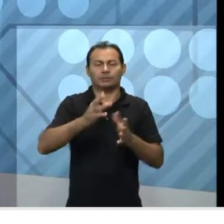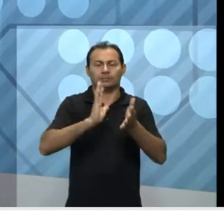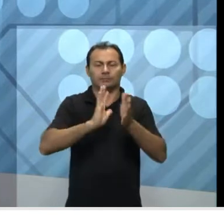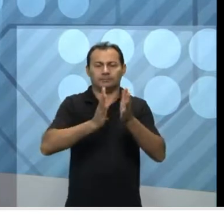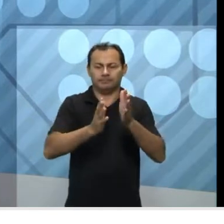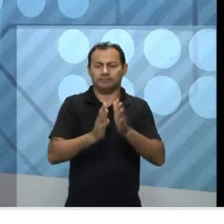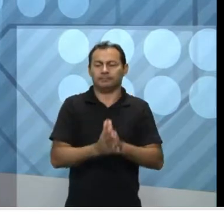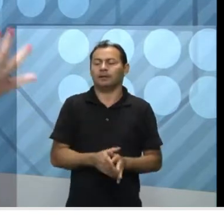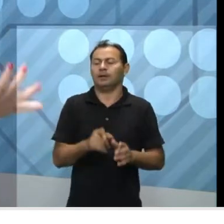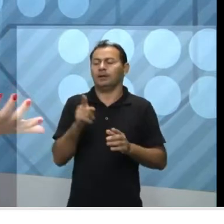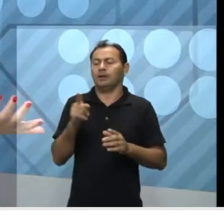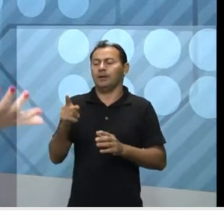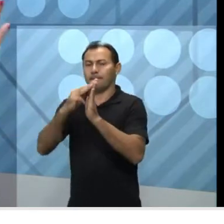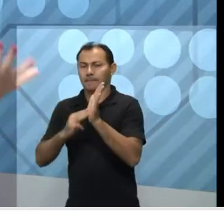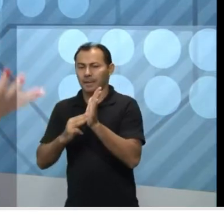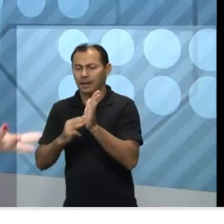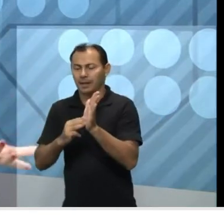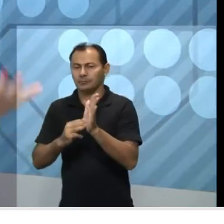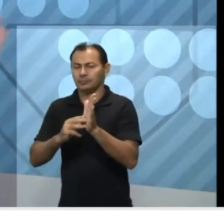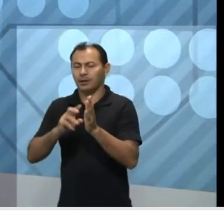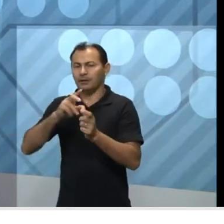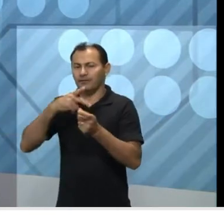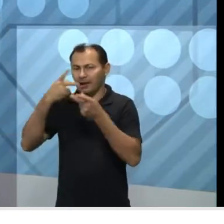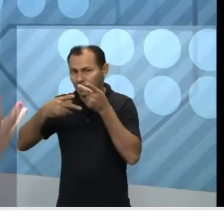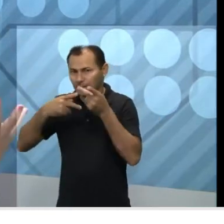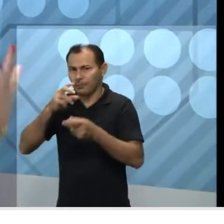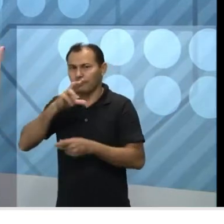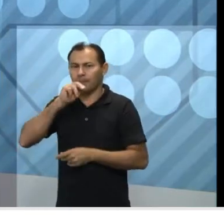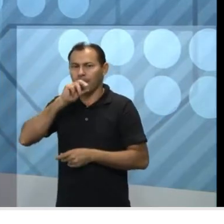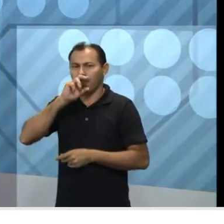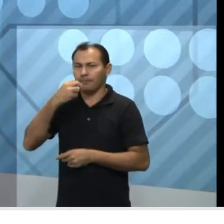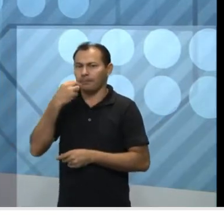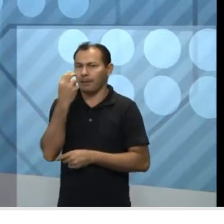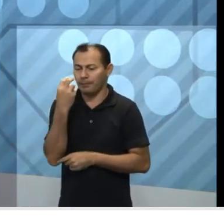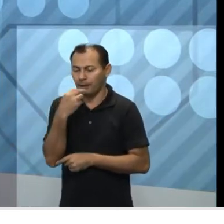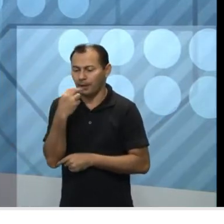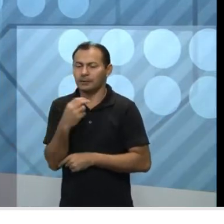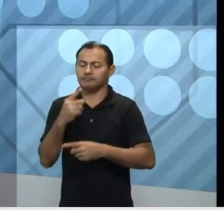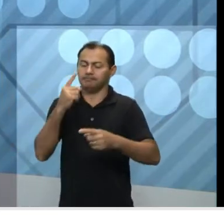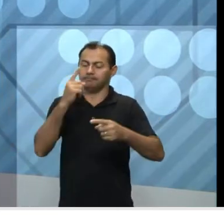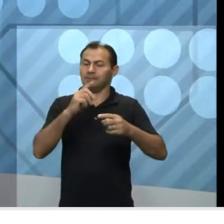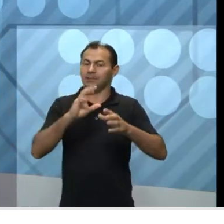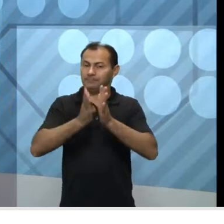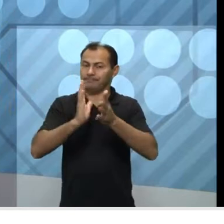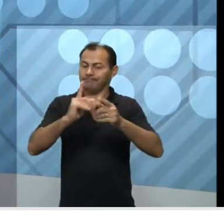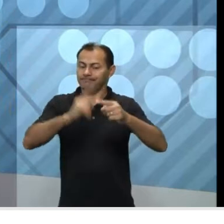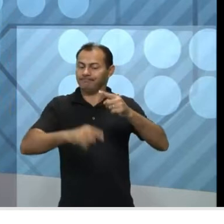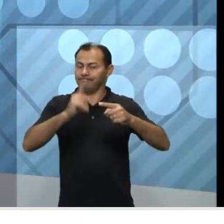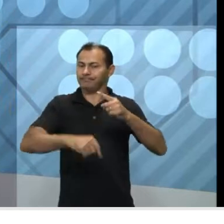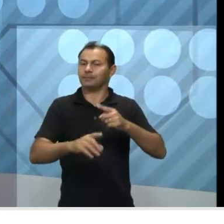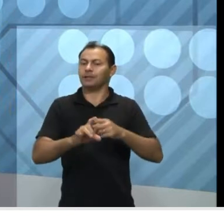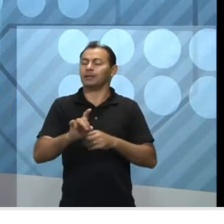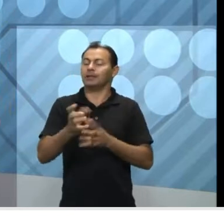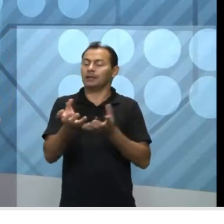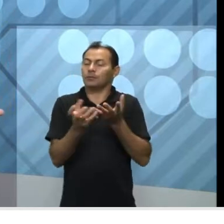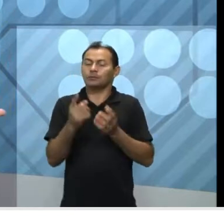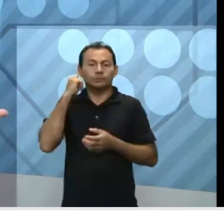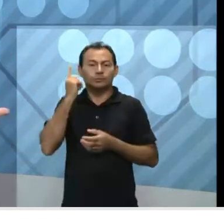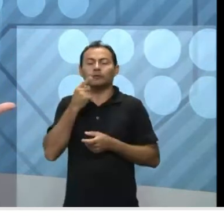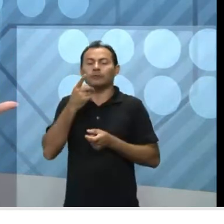oral proibia o uso da língua de sinais, queria que apenas os surdos oralizassem. Tá? Nesse sentido, eu trago aqui